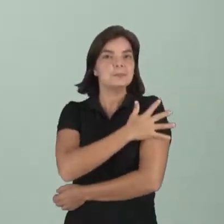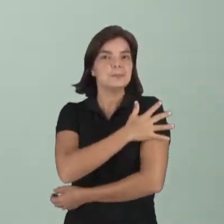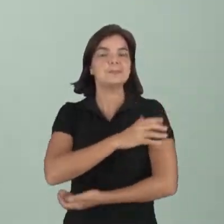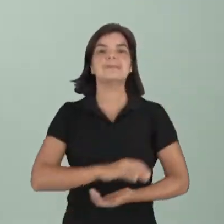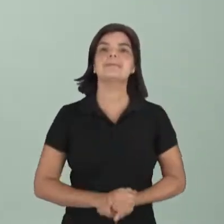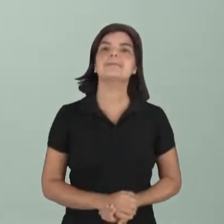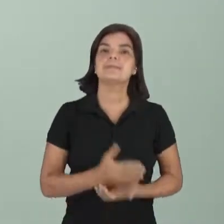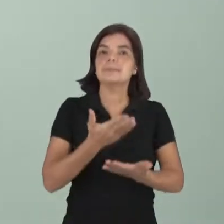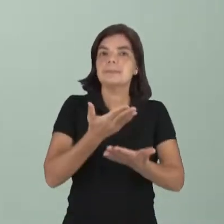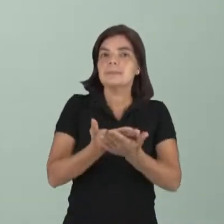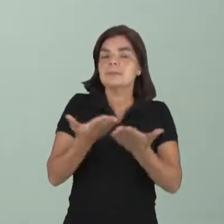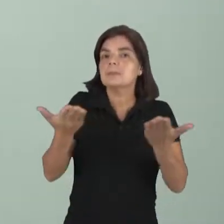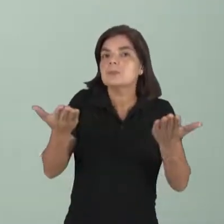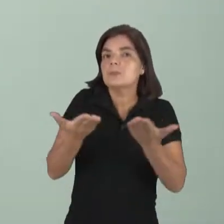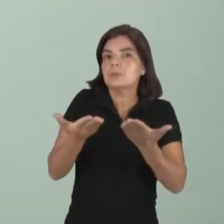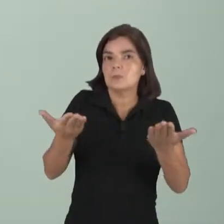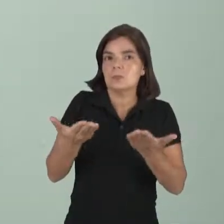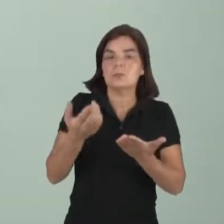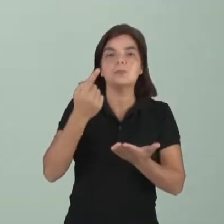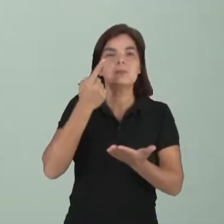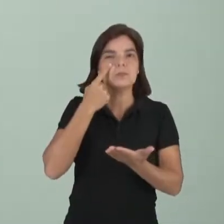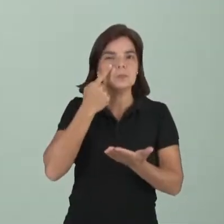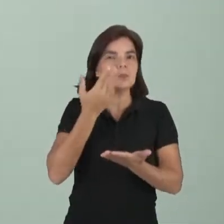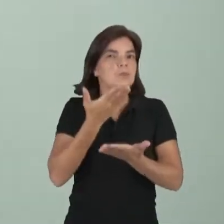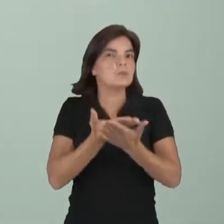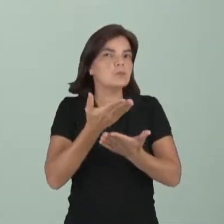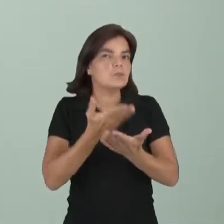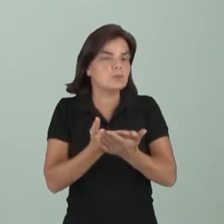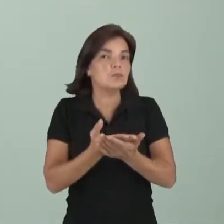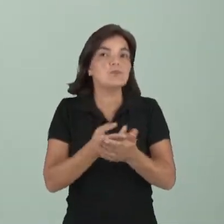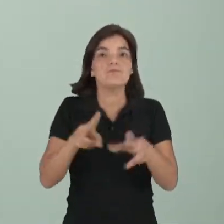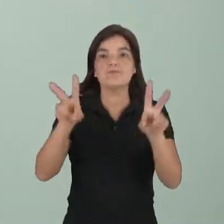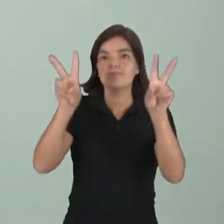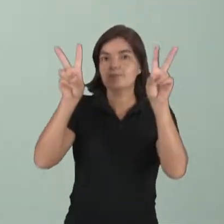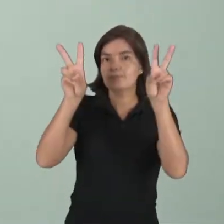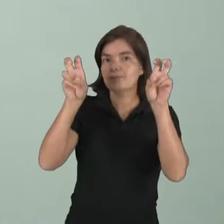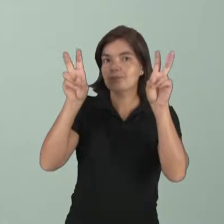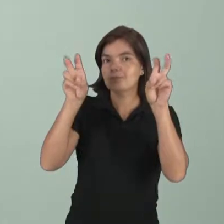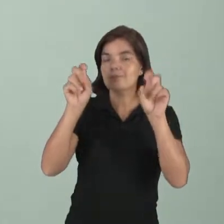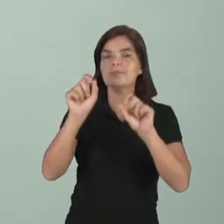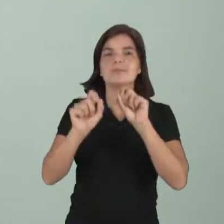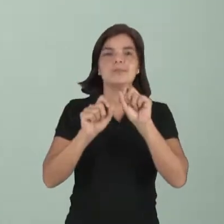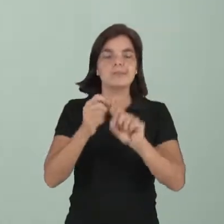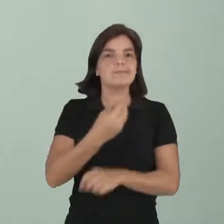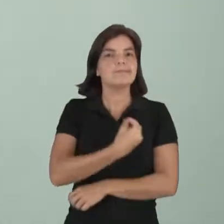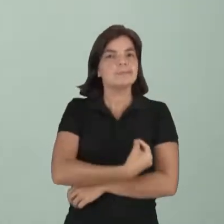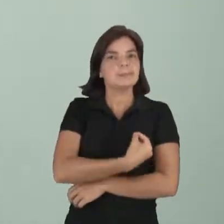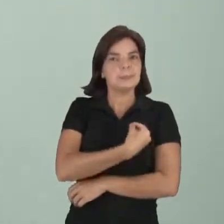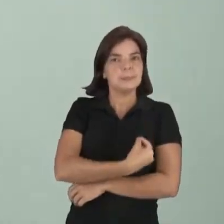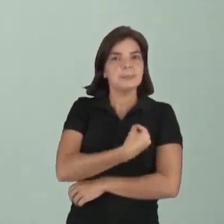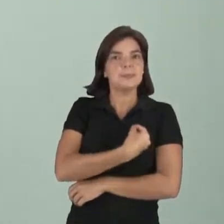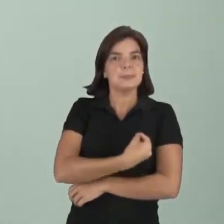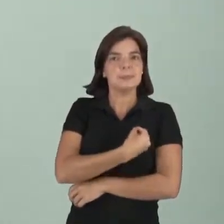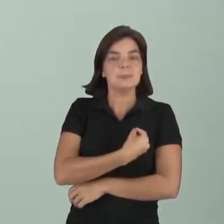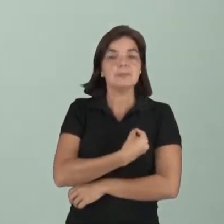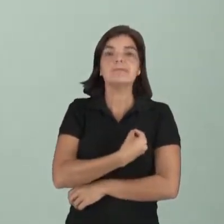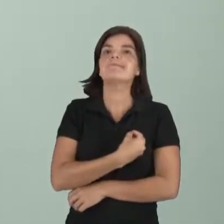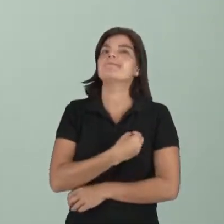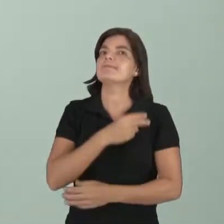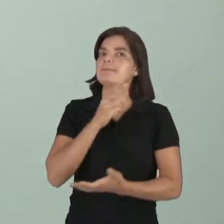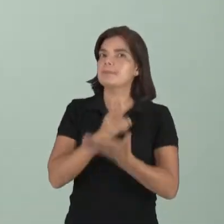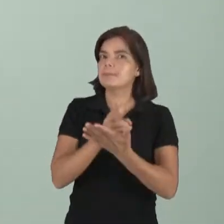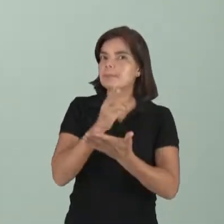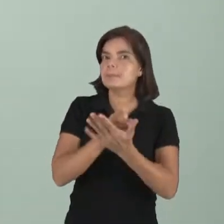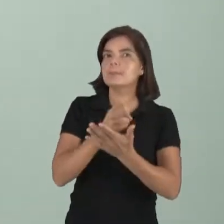Fundamental. E na aula de hoje a gente vai abordar um pouquinho sobre uma temática que está presente cada vez